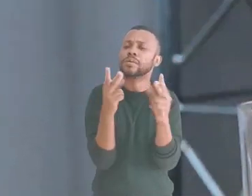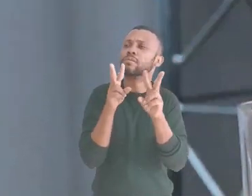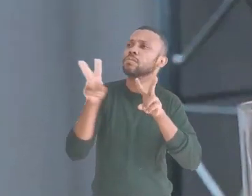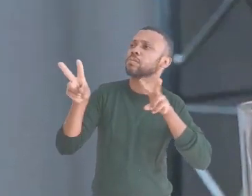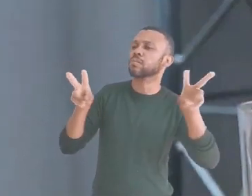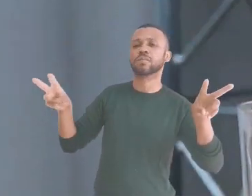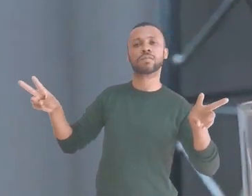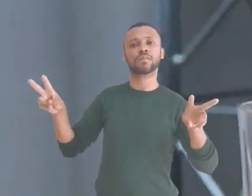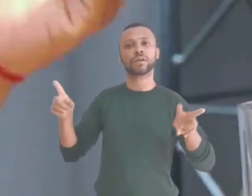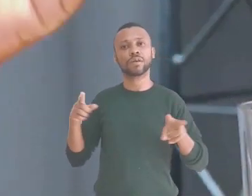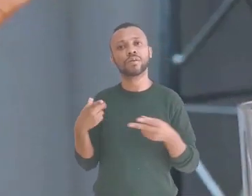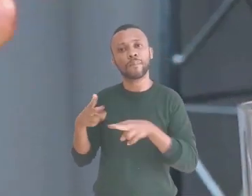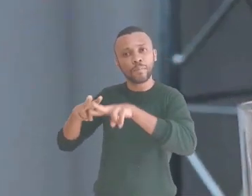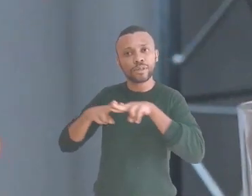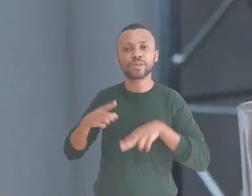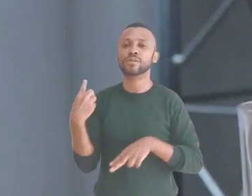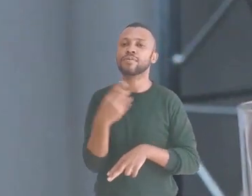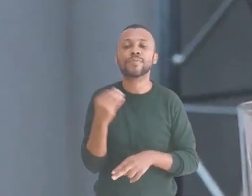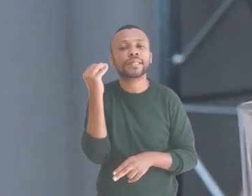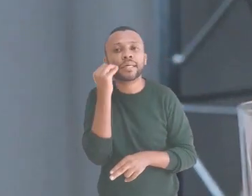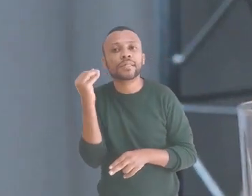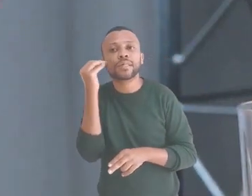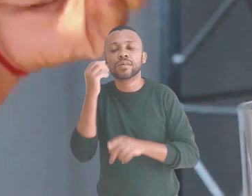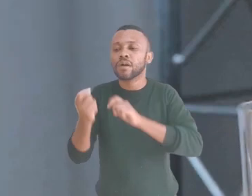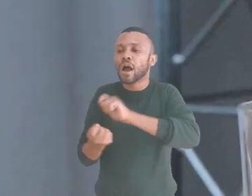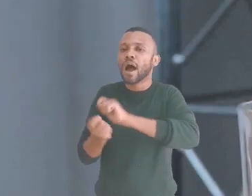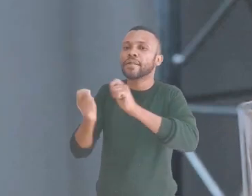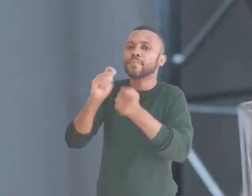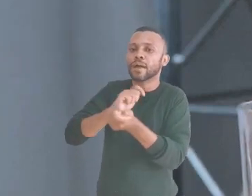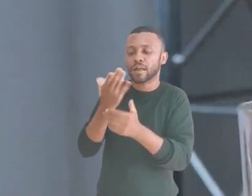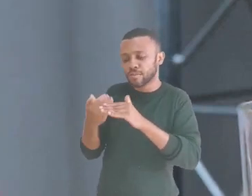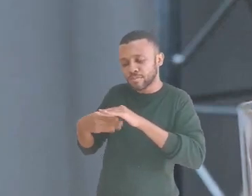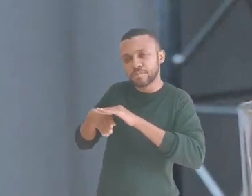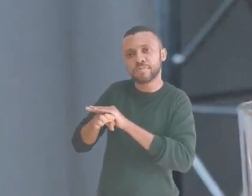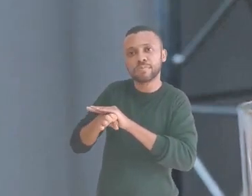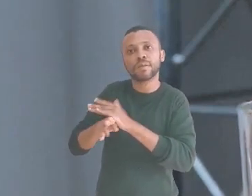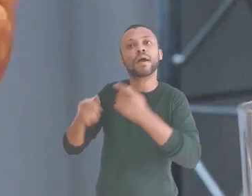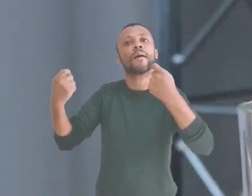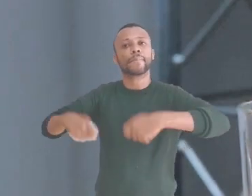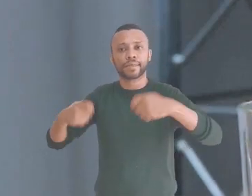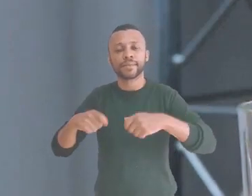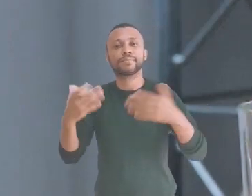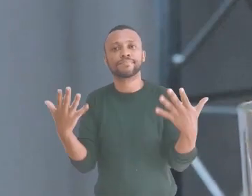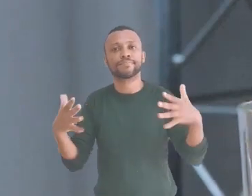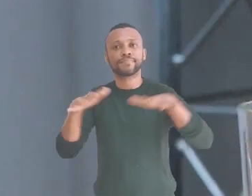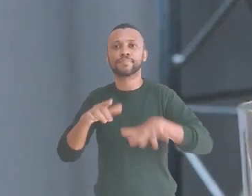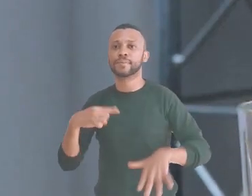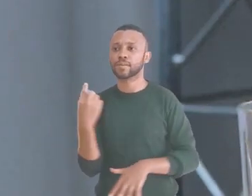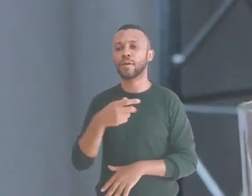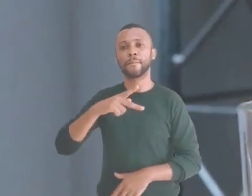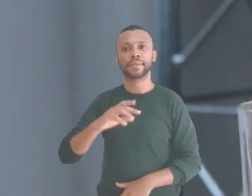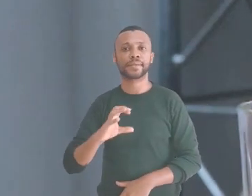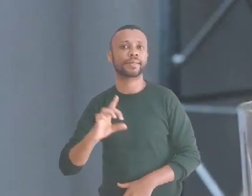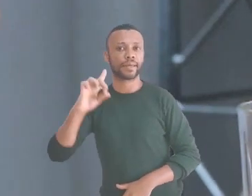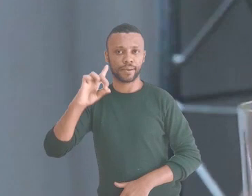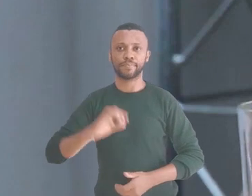nós vamos tentando nos adaptar aonde a adaptação tem que ser inclusa para nós PCDs. Sim.